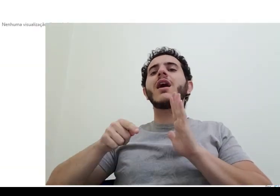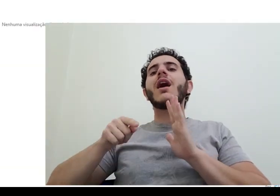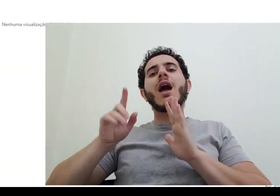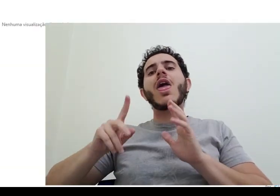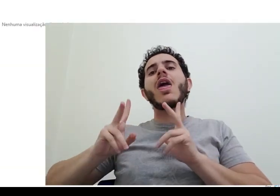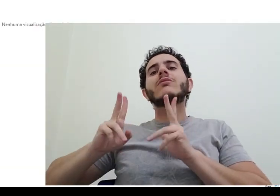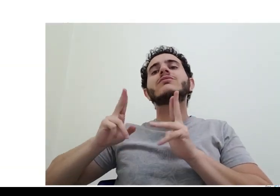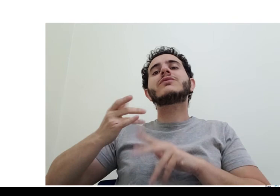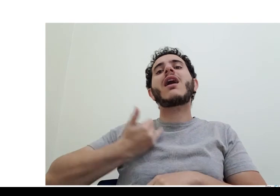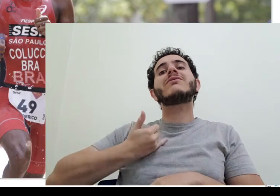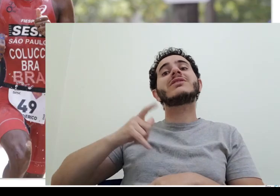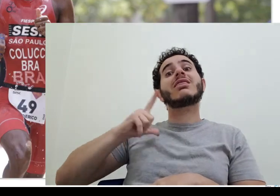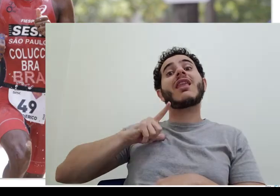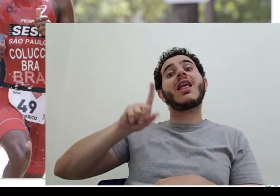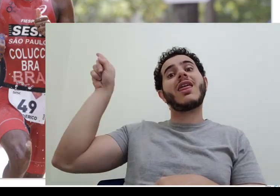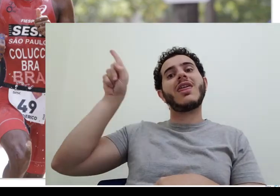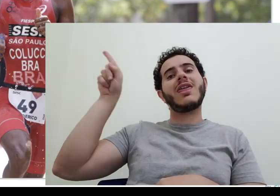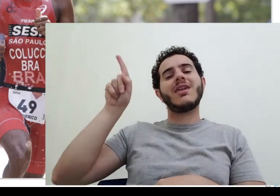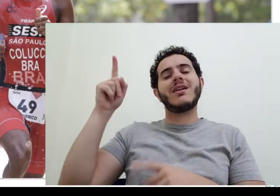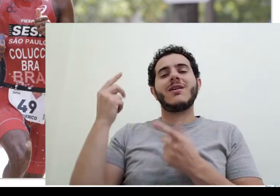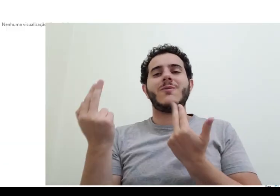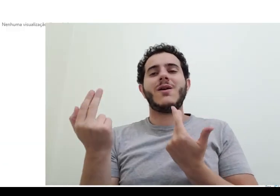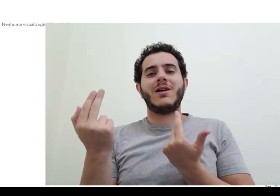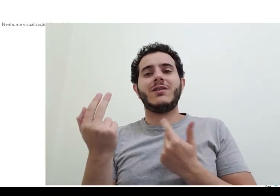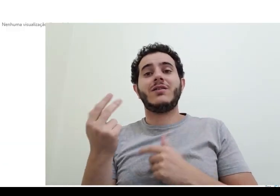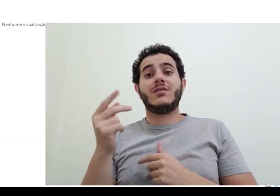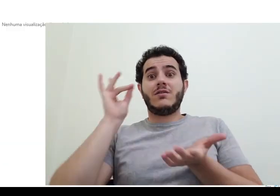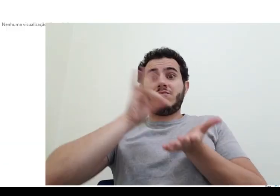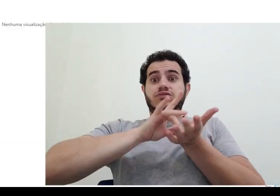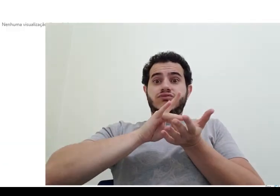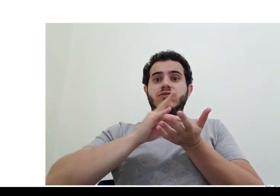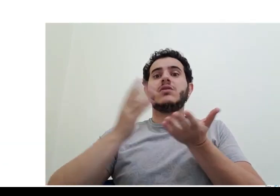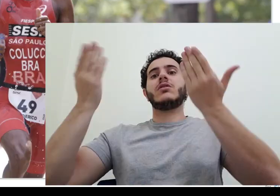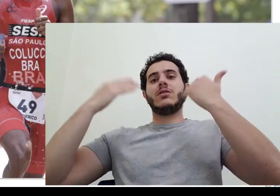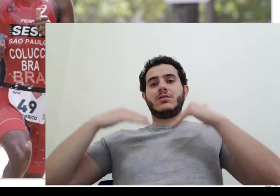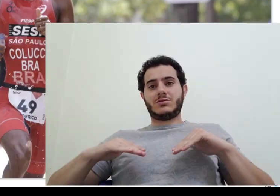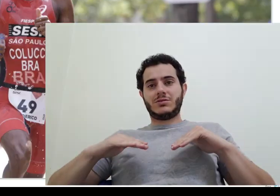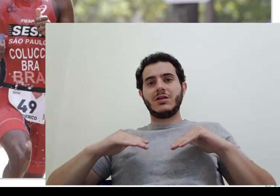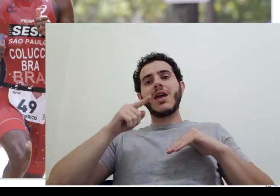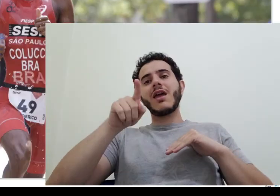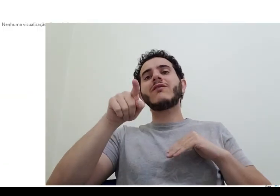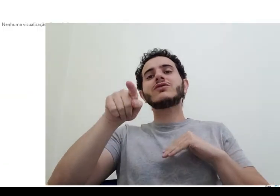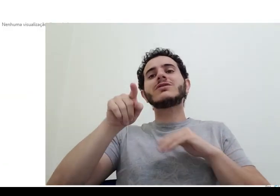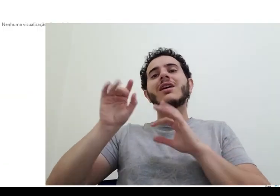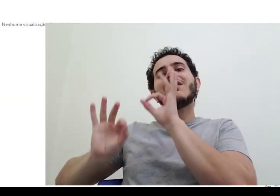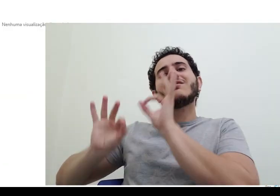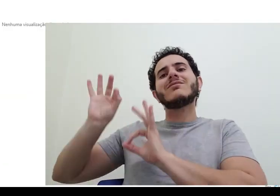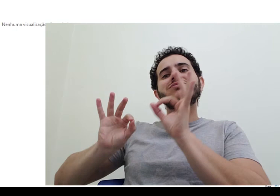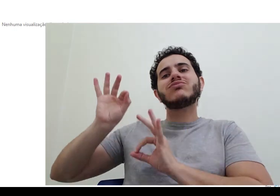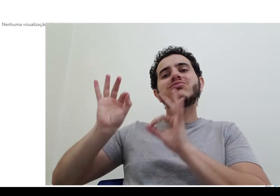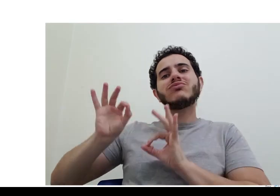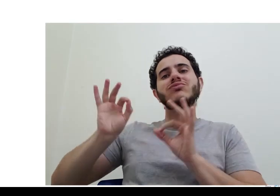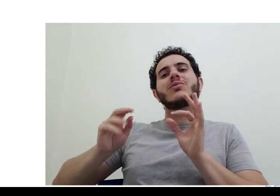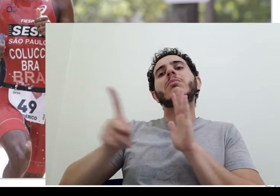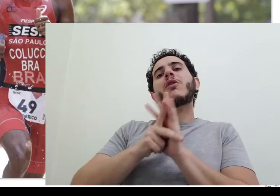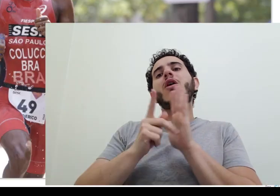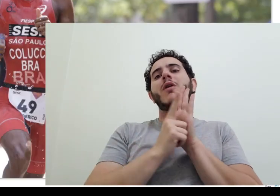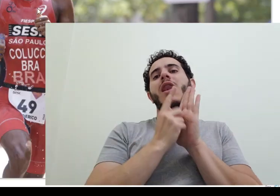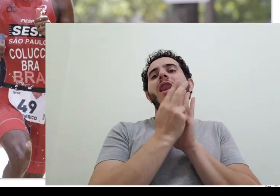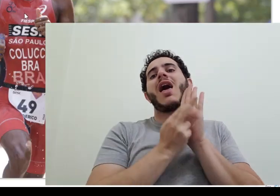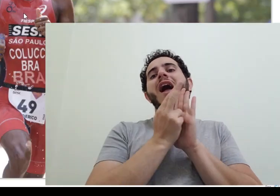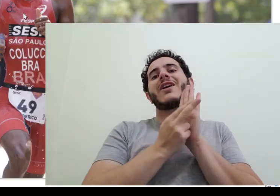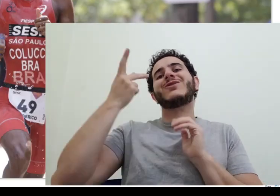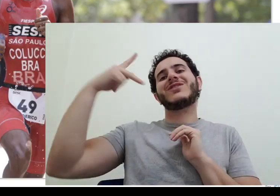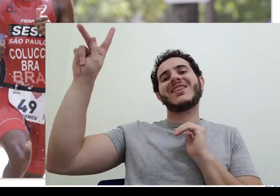aqui embaixo. A foto 3852, ela tem um arquivo 3862, desculpa, ela tem um arquivo 3862 aqui embaixo também. Ó,